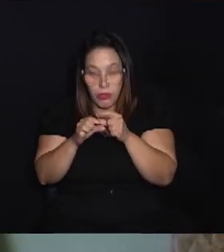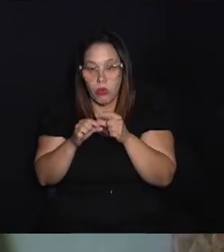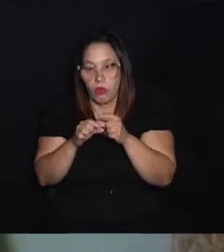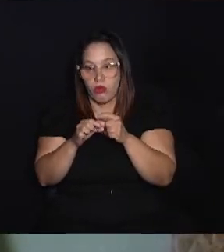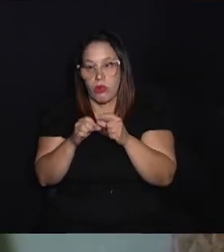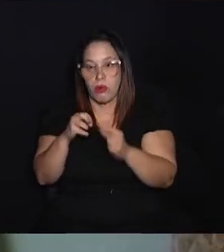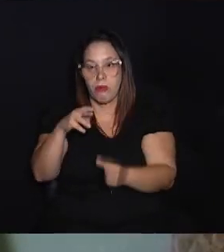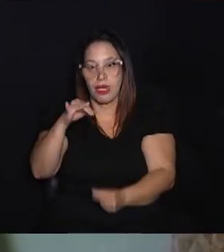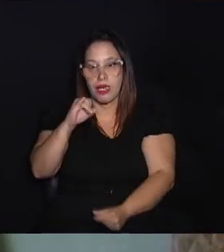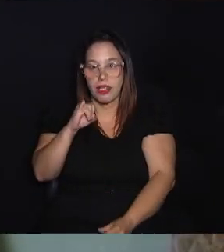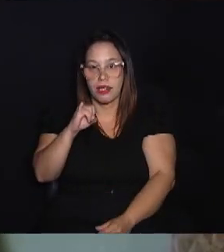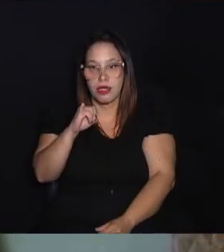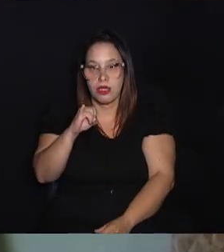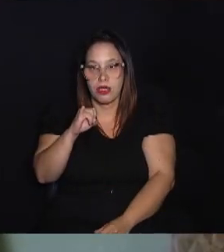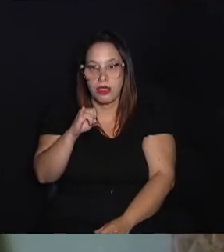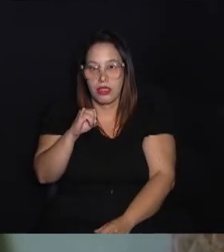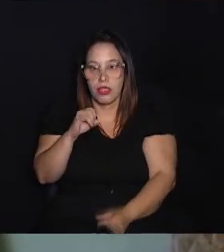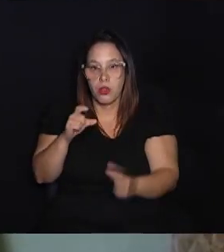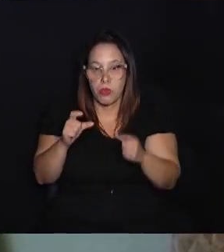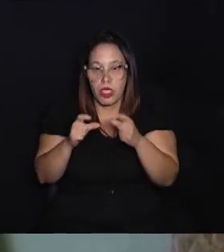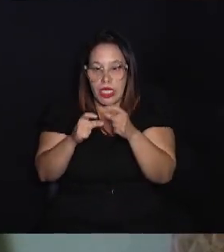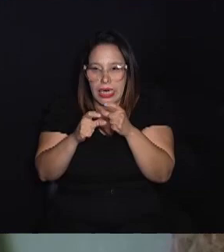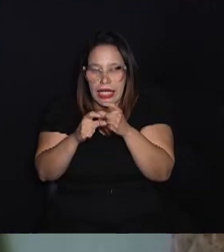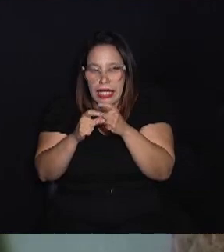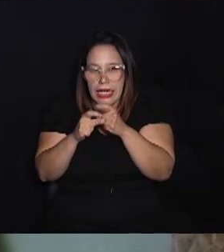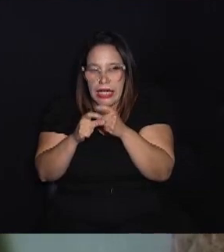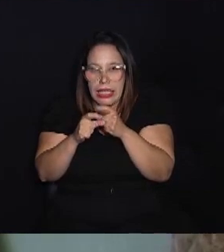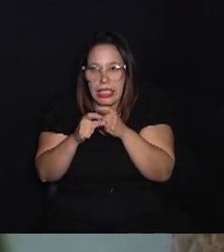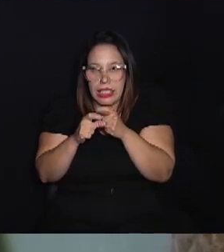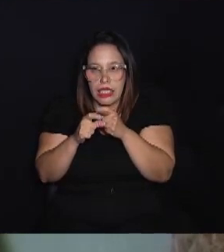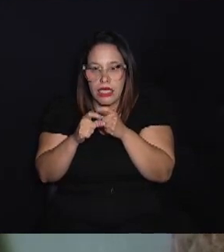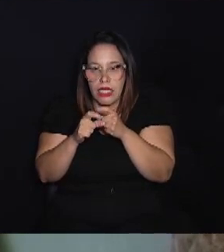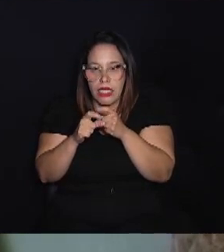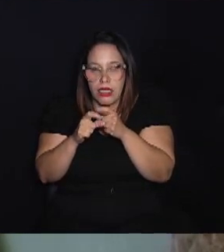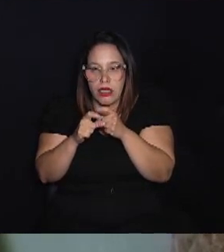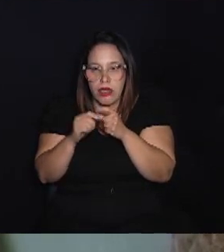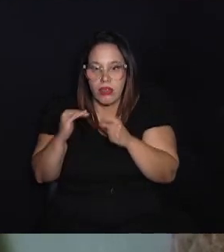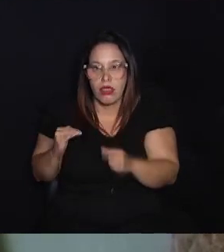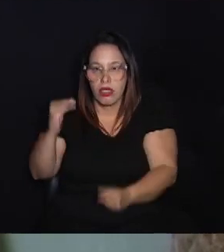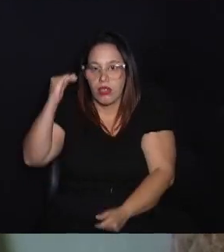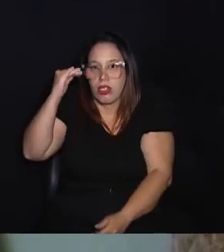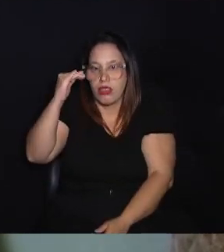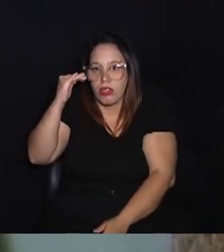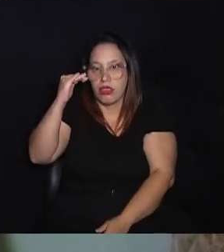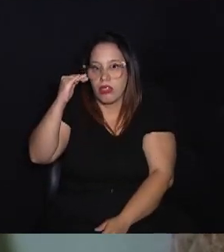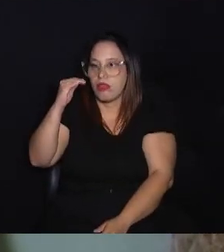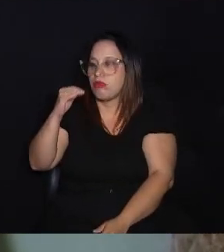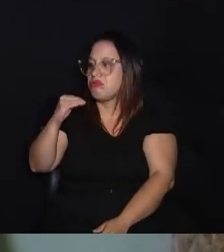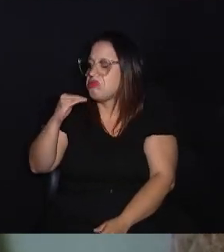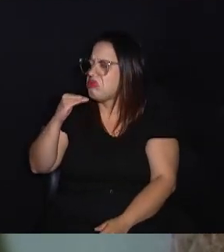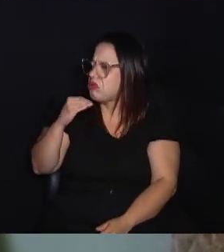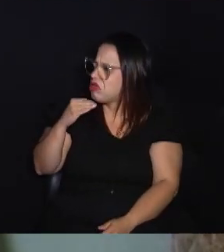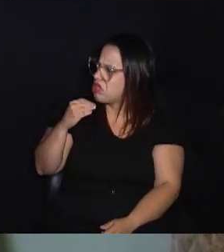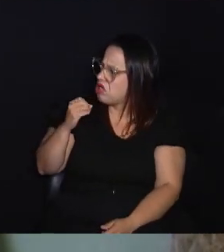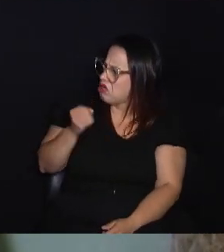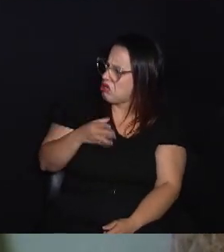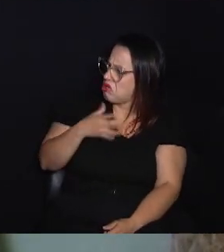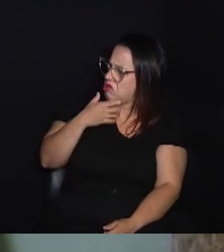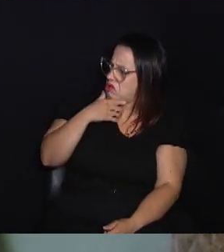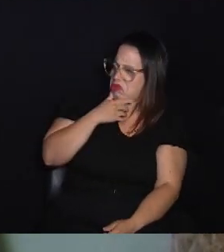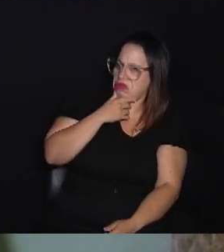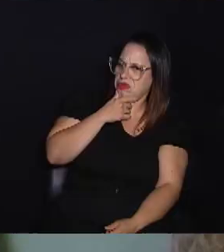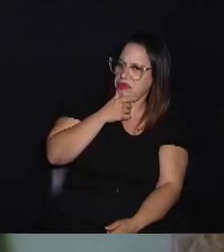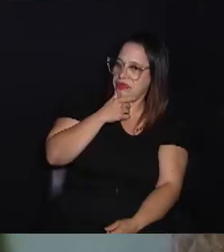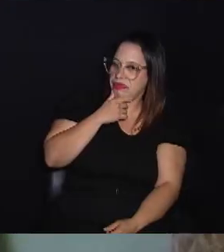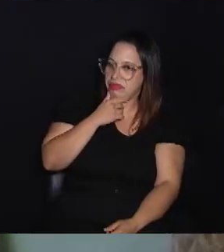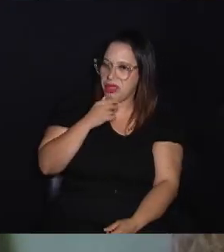mini, ele é um animal, por ser pequenininho, ele quando fica adulto dá a impressão ainda de ser muito filhote, né? Então isso também é uma